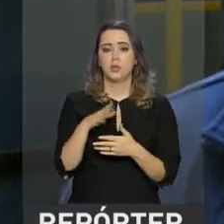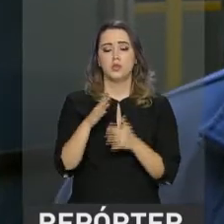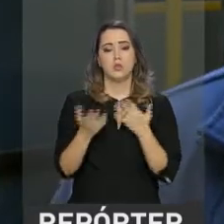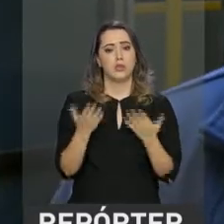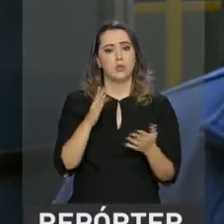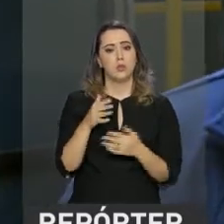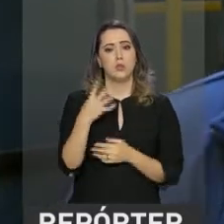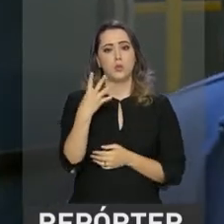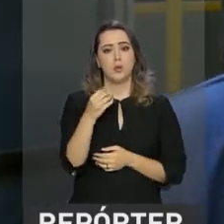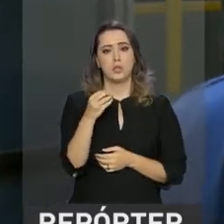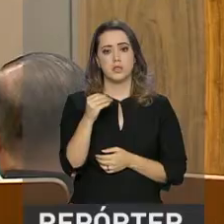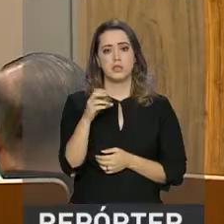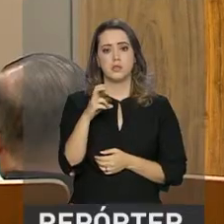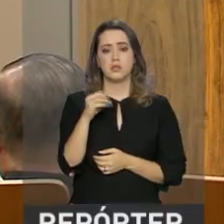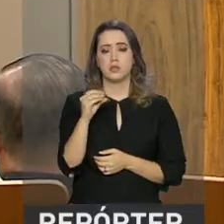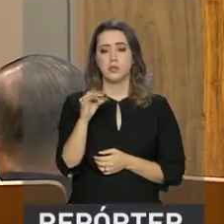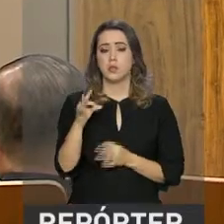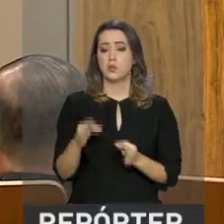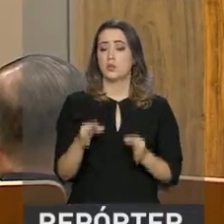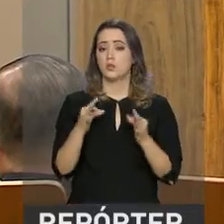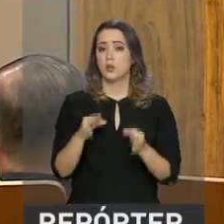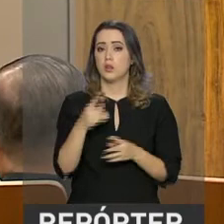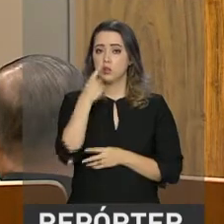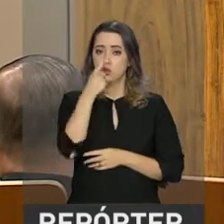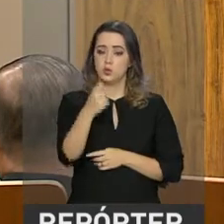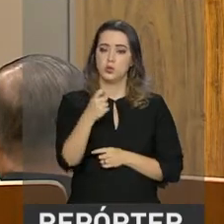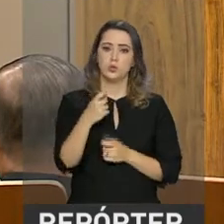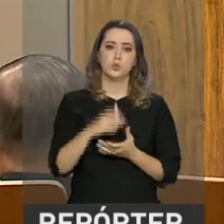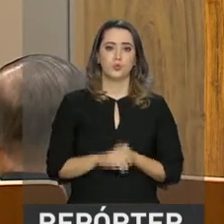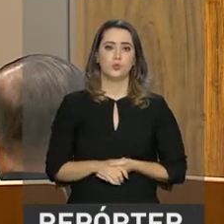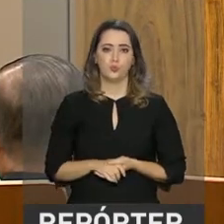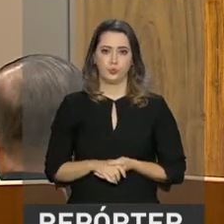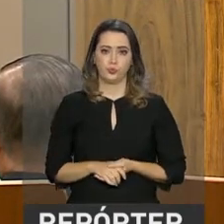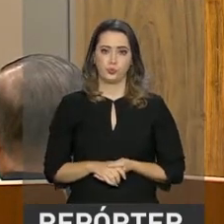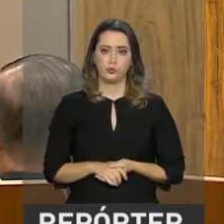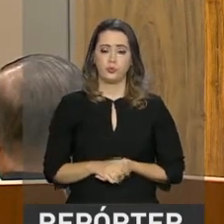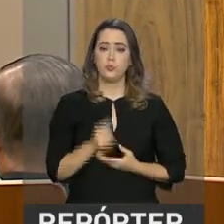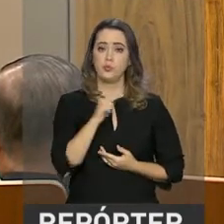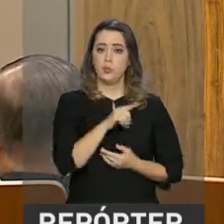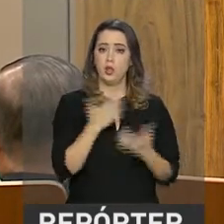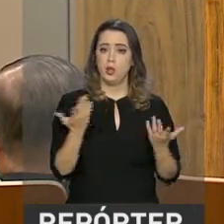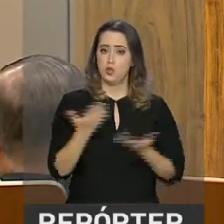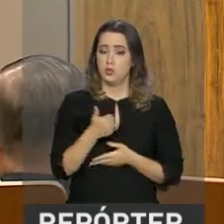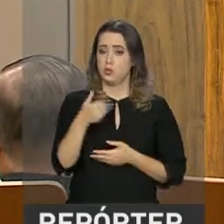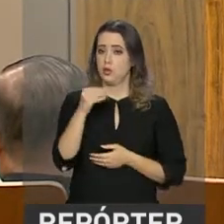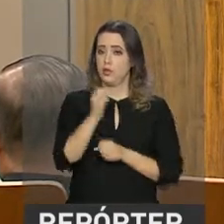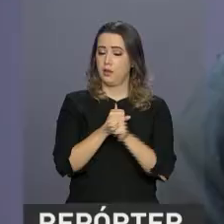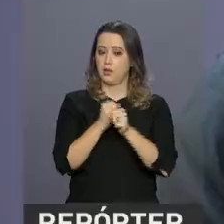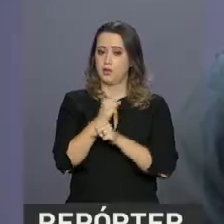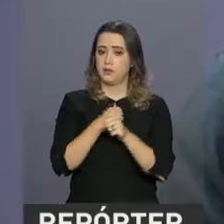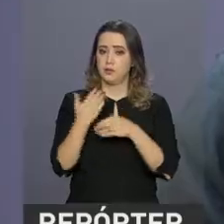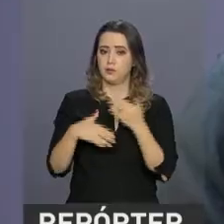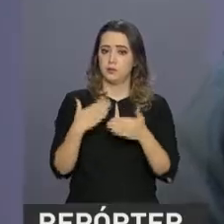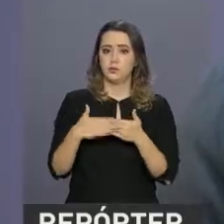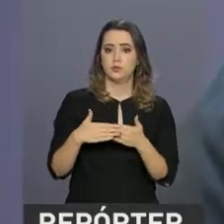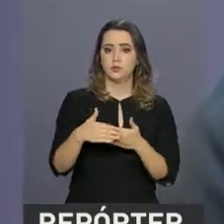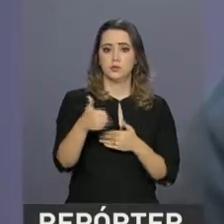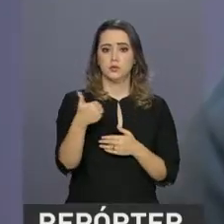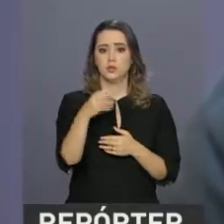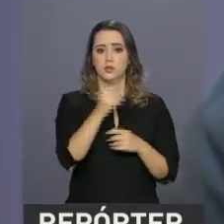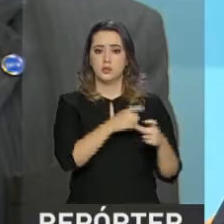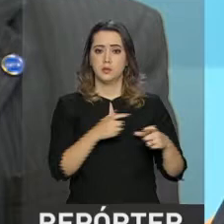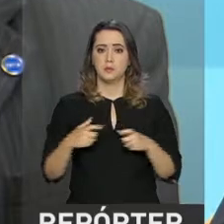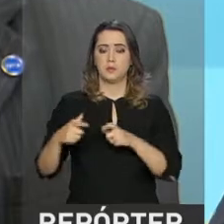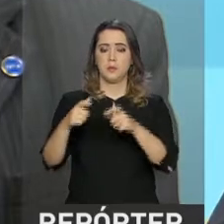toneladas de lixo eletrônico o projeto do centro de recondicionamento de computadores completa dez anos e as dez unidades